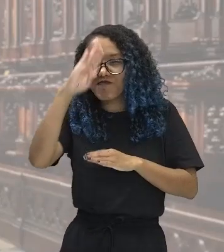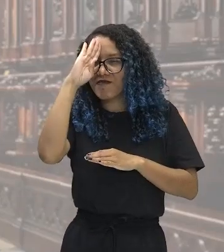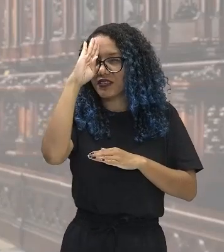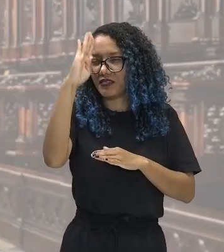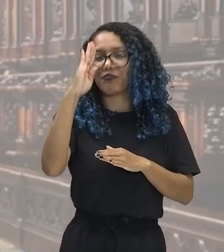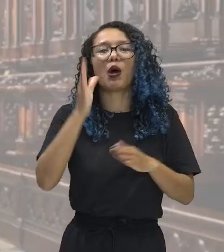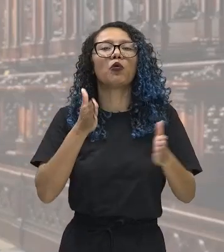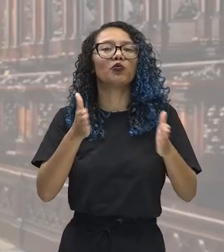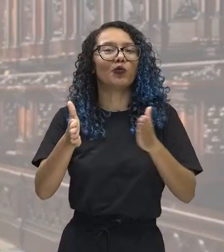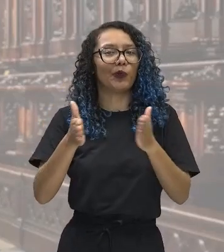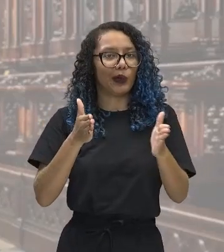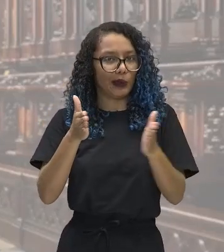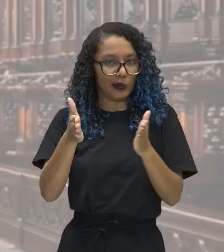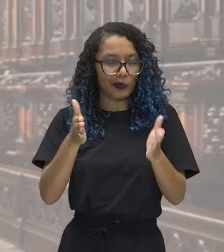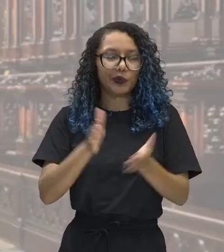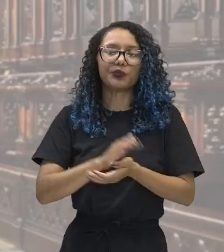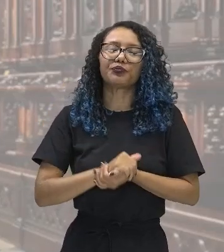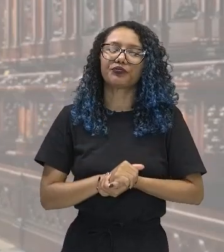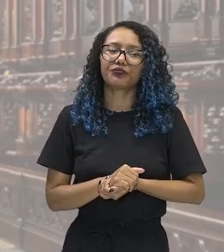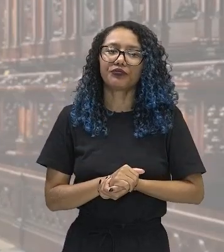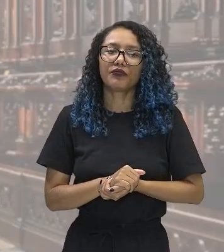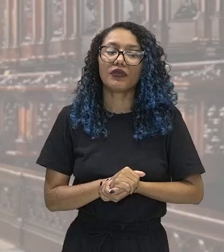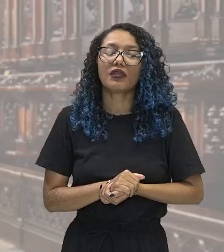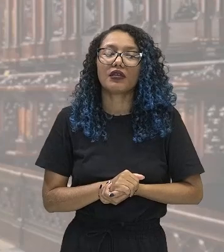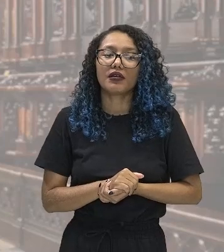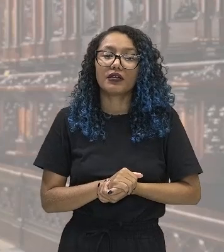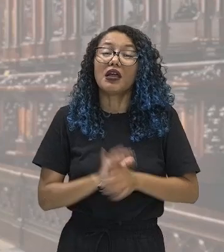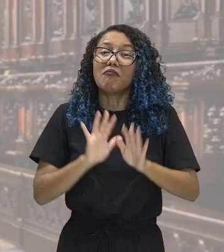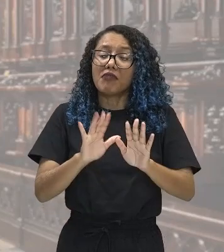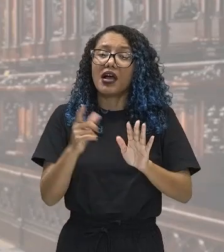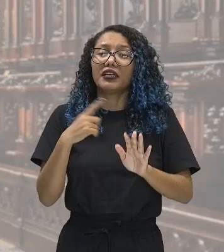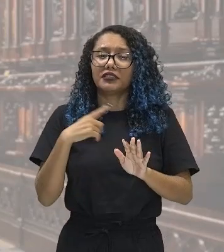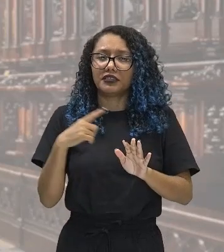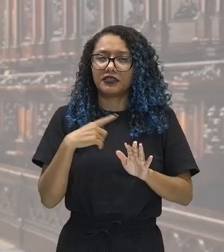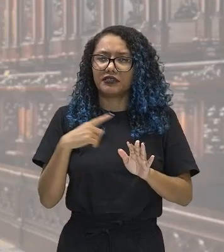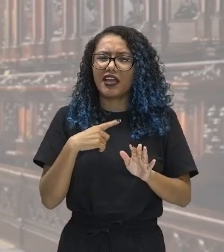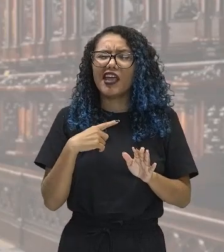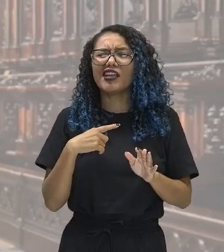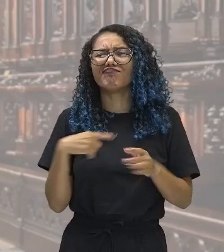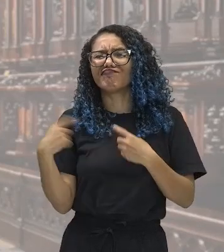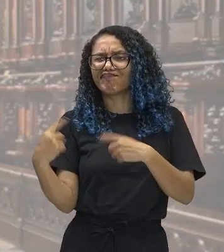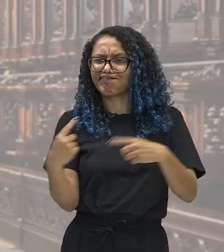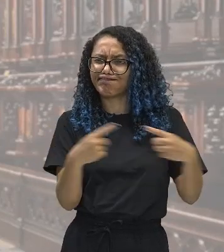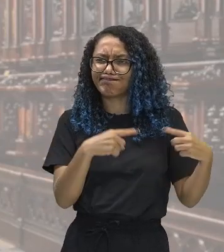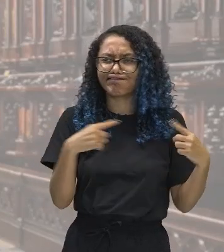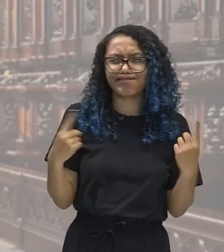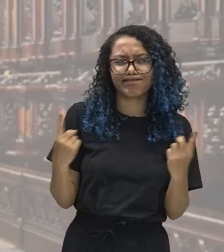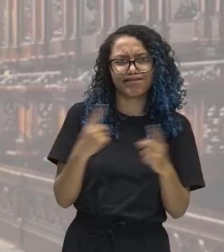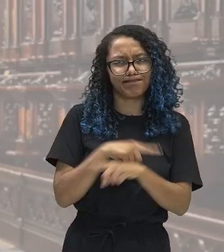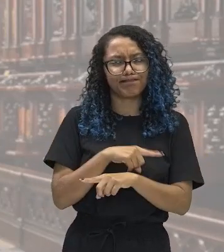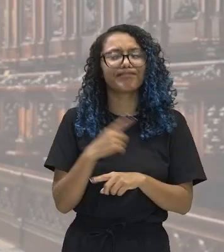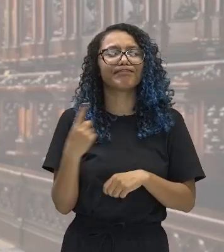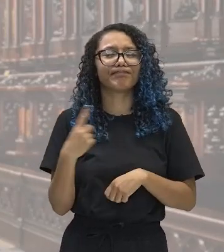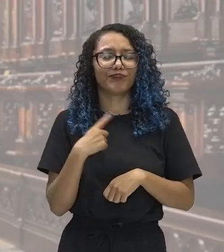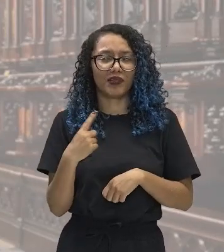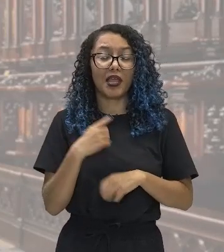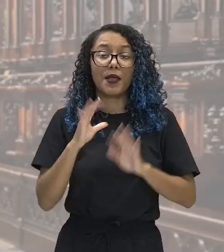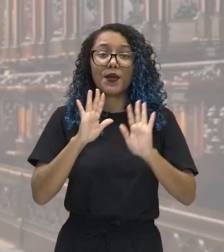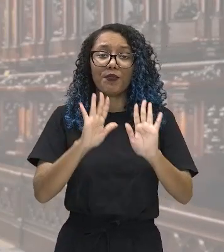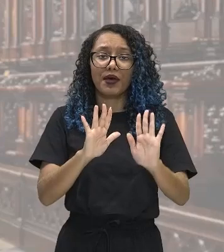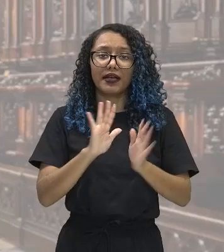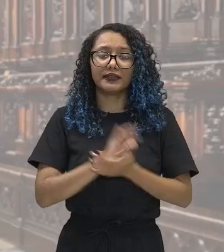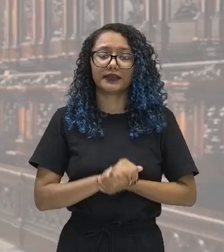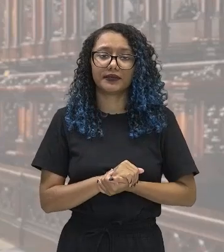período. É claro que dentro desse período vai haver muitas controvérsias, porém, é dentro